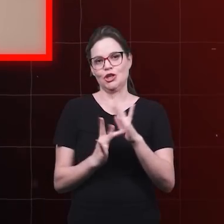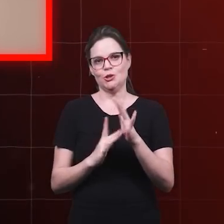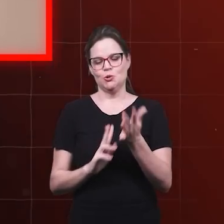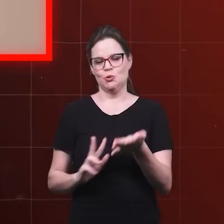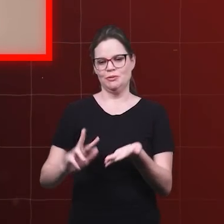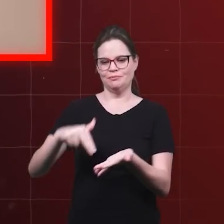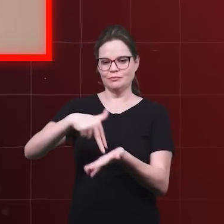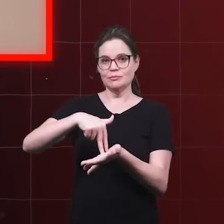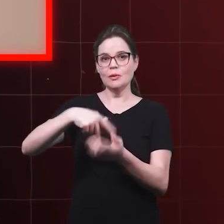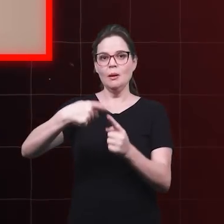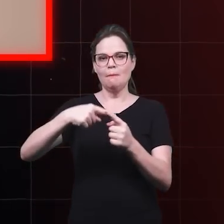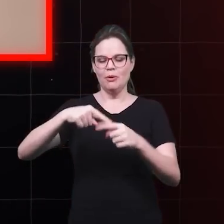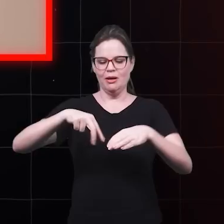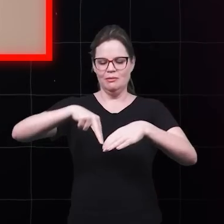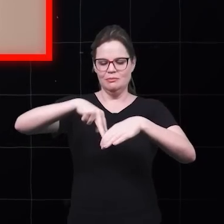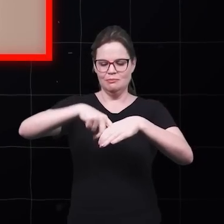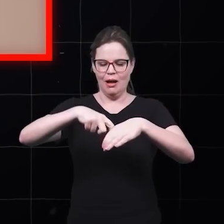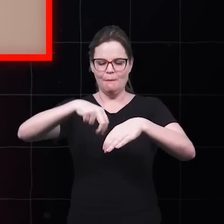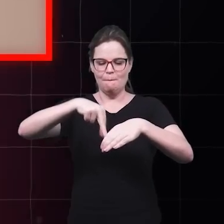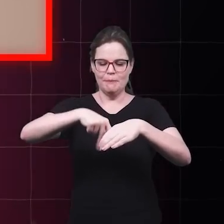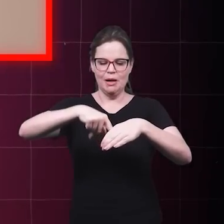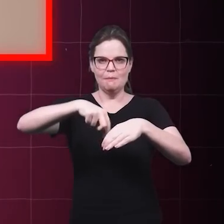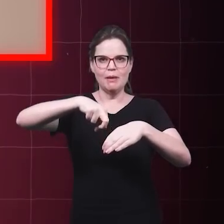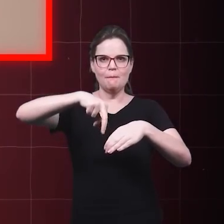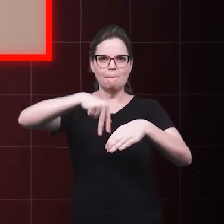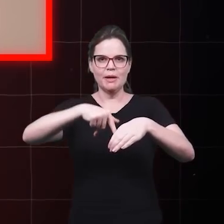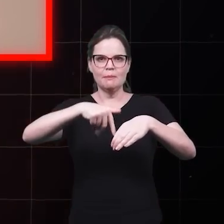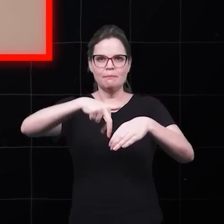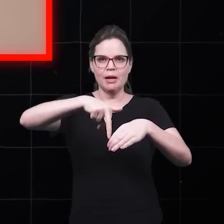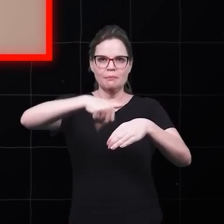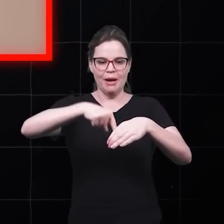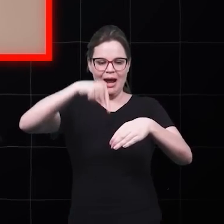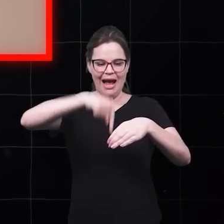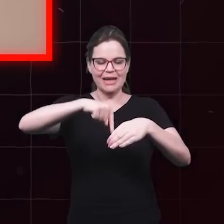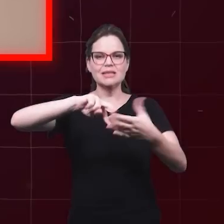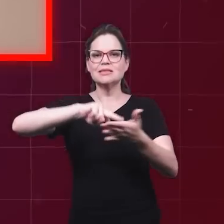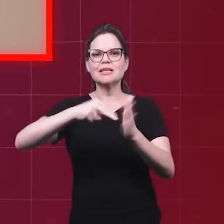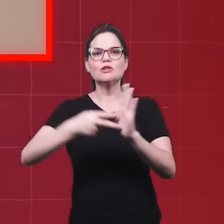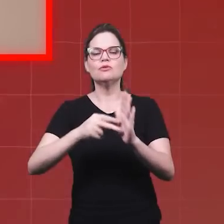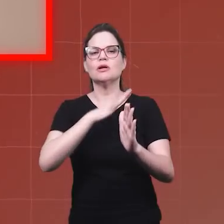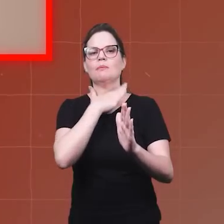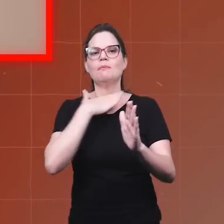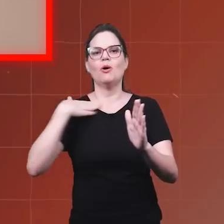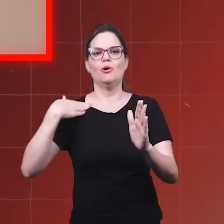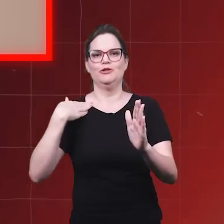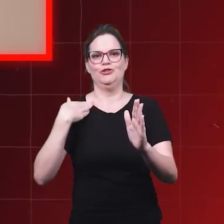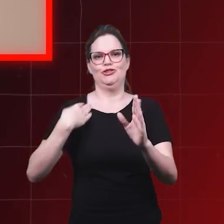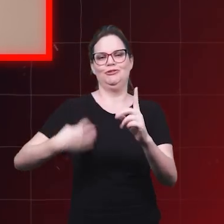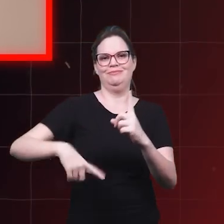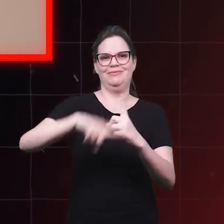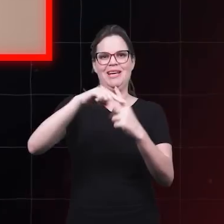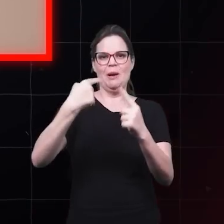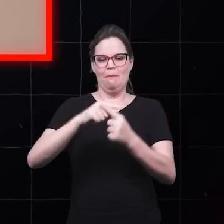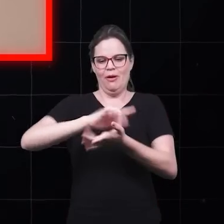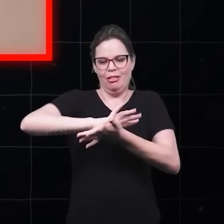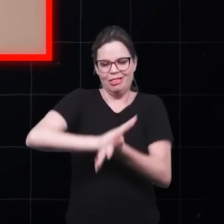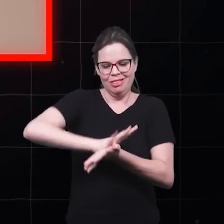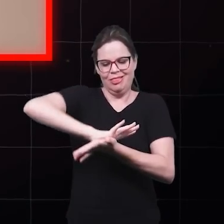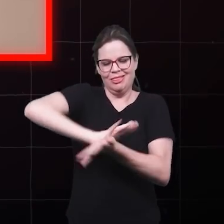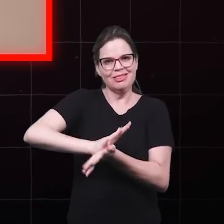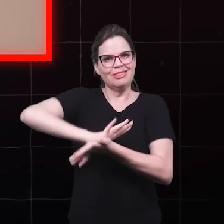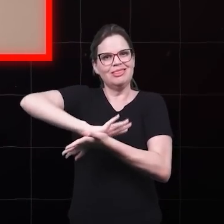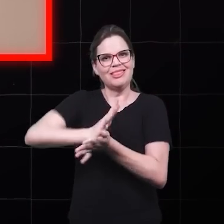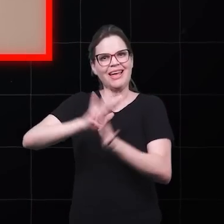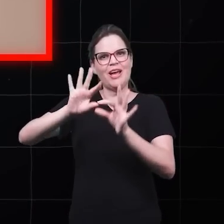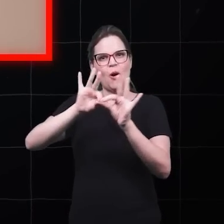seja, o pisar do lagar, o pisar das uvas, produziu o vinho, ou seja, a morte e a ressurreição de Jesus